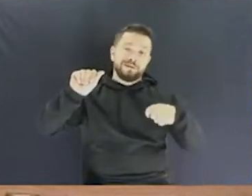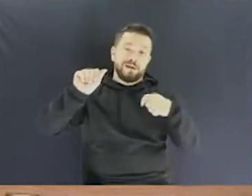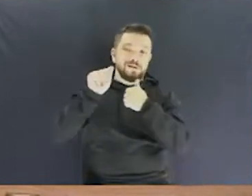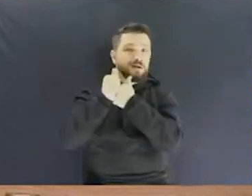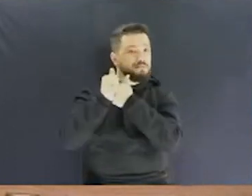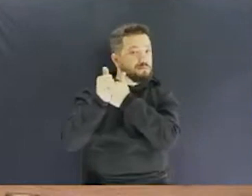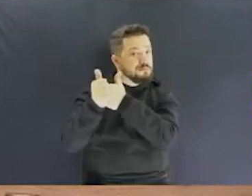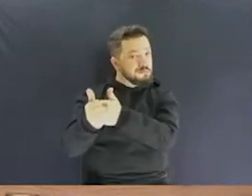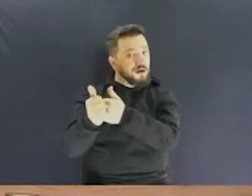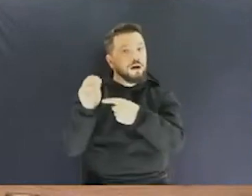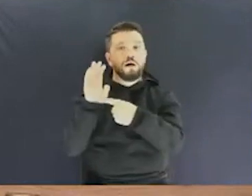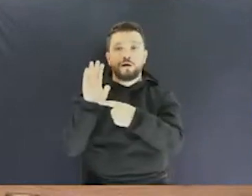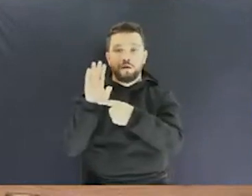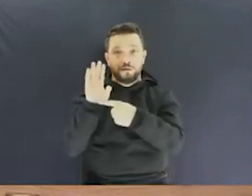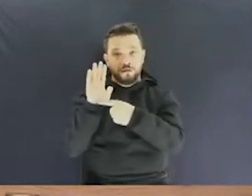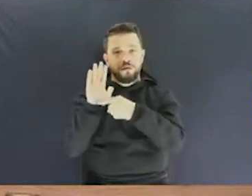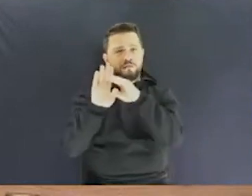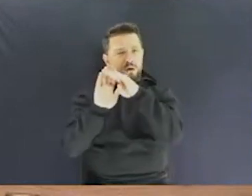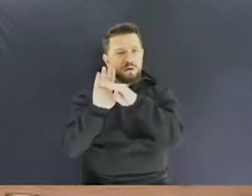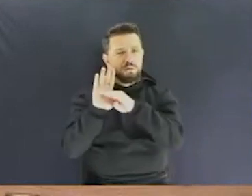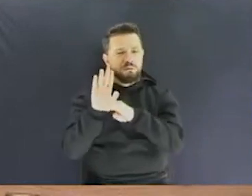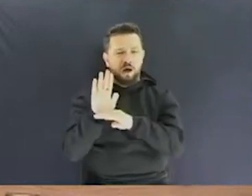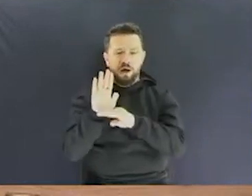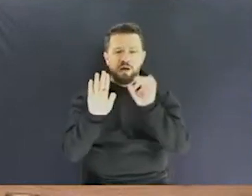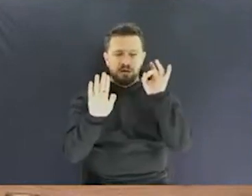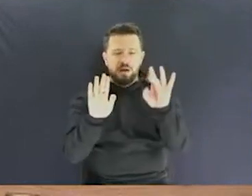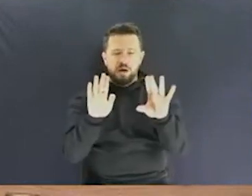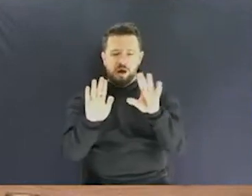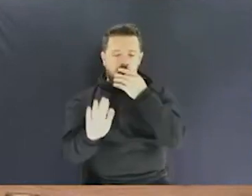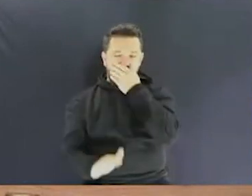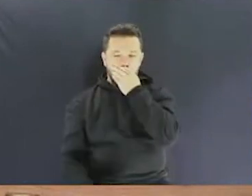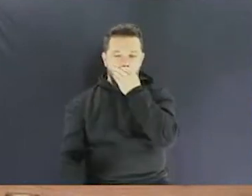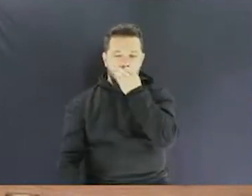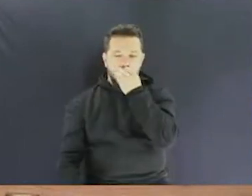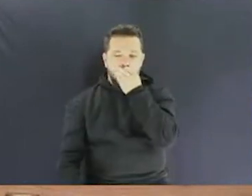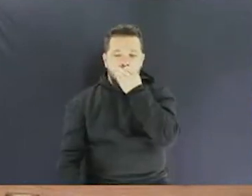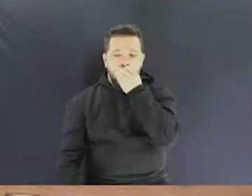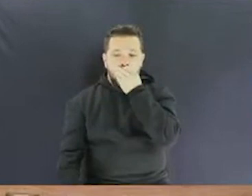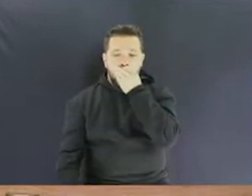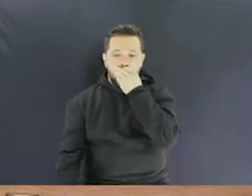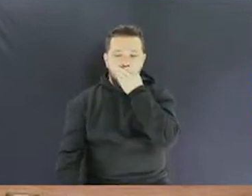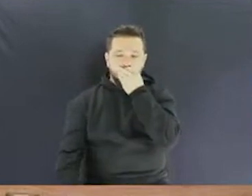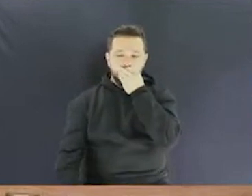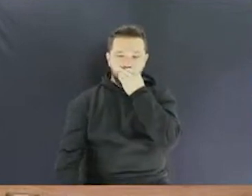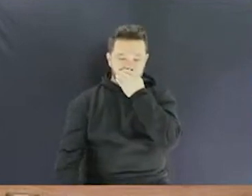pensada, levando isso em consideração, né? Que precisa ficar muito claro isso. Tá?